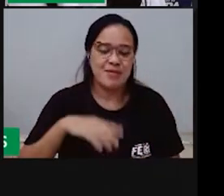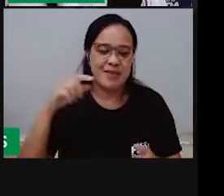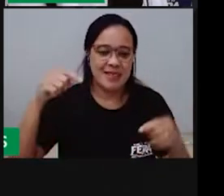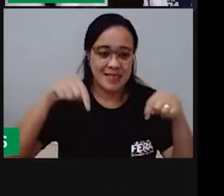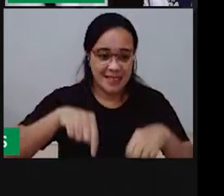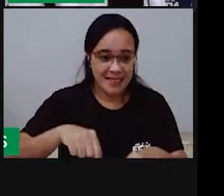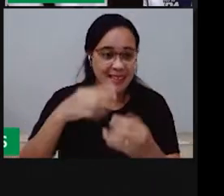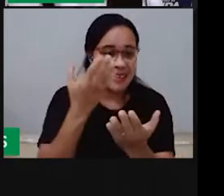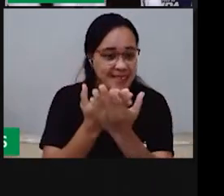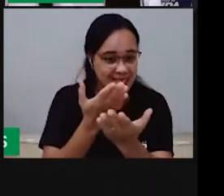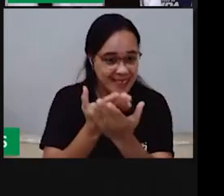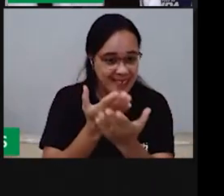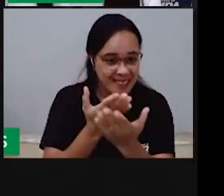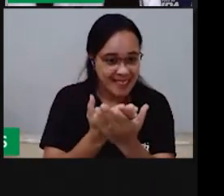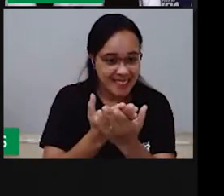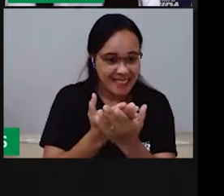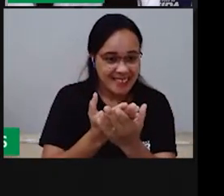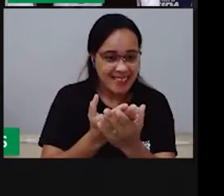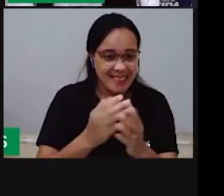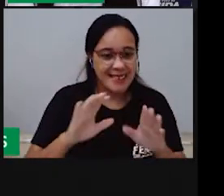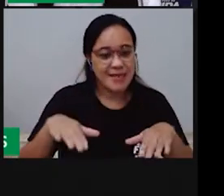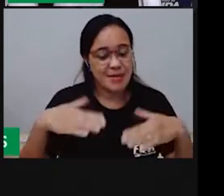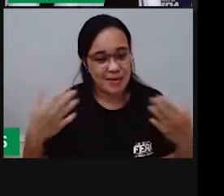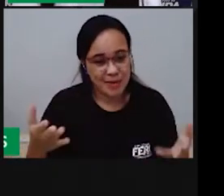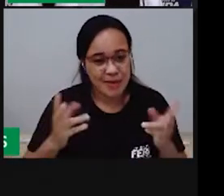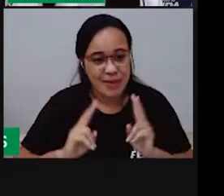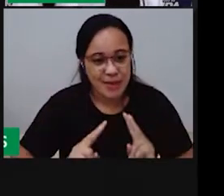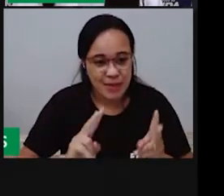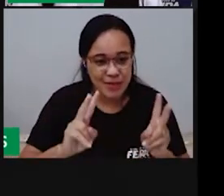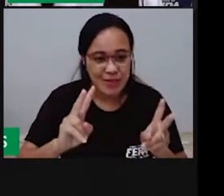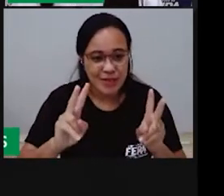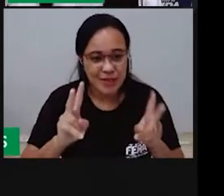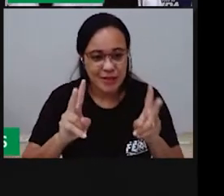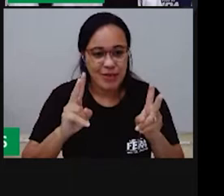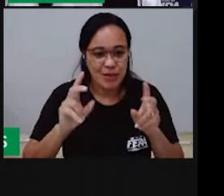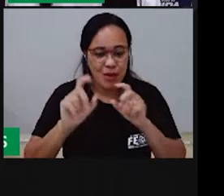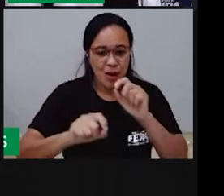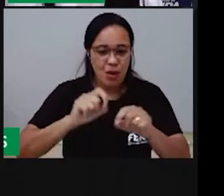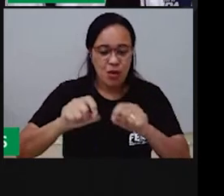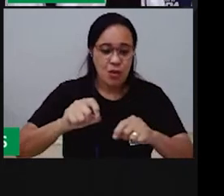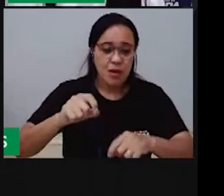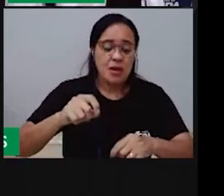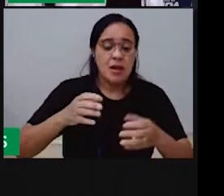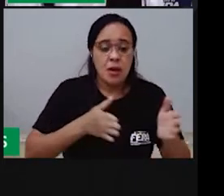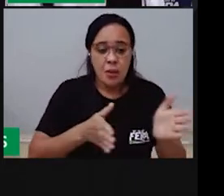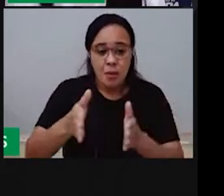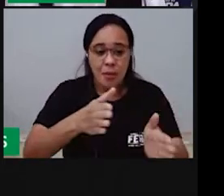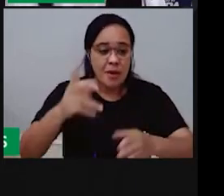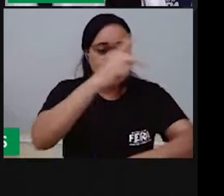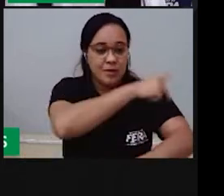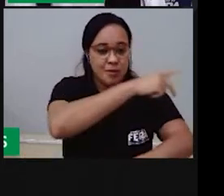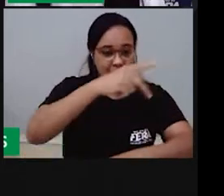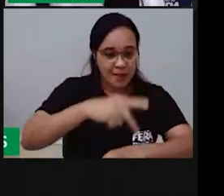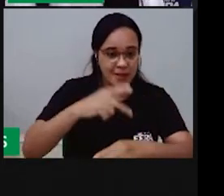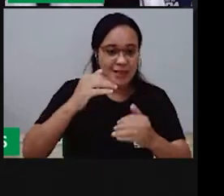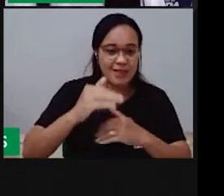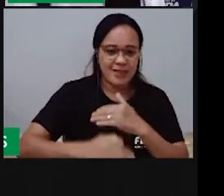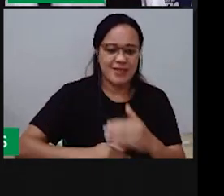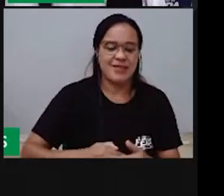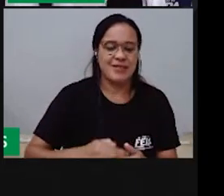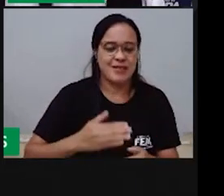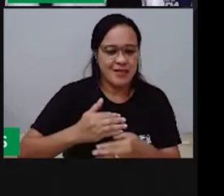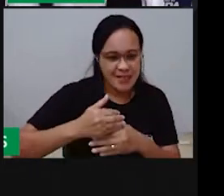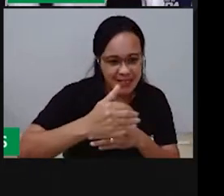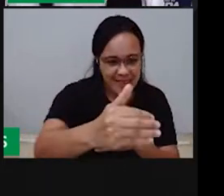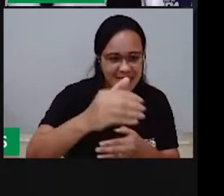aprendizagem? Pois, vamos continuar hoje o nosso percurso pedagógico, dando sequência aqui às nossas atividades